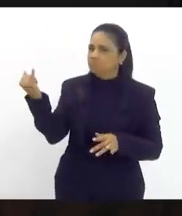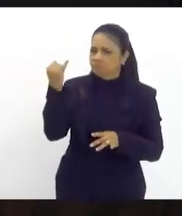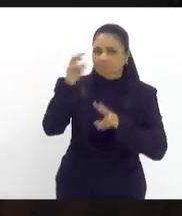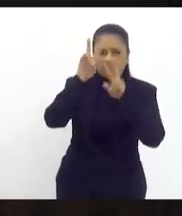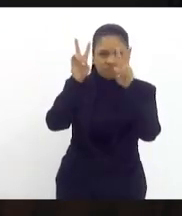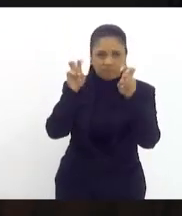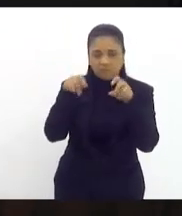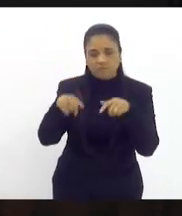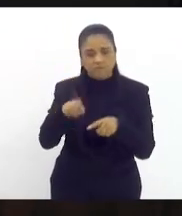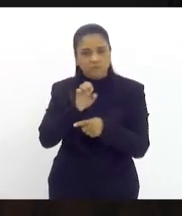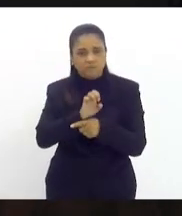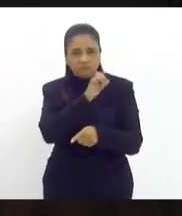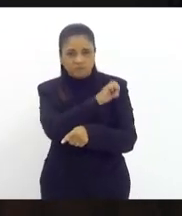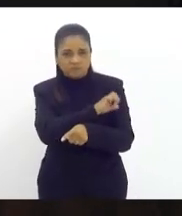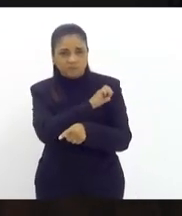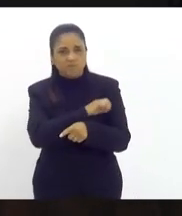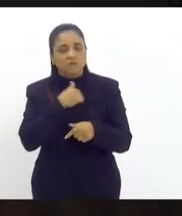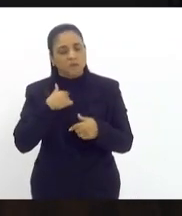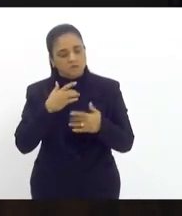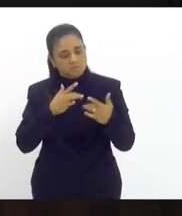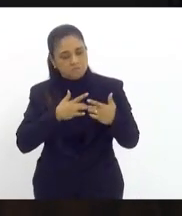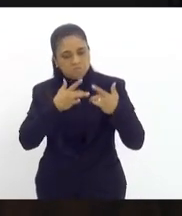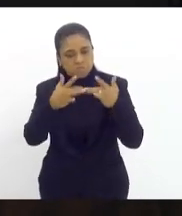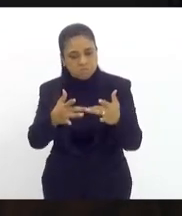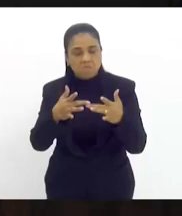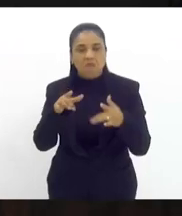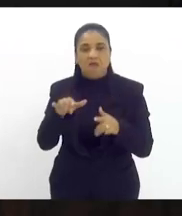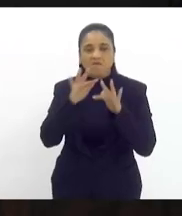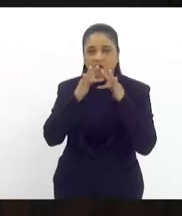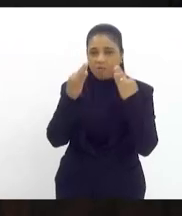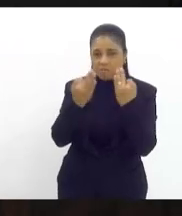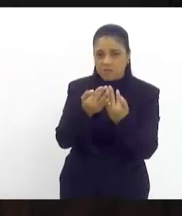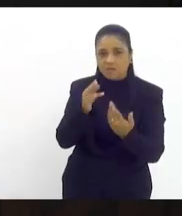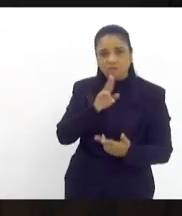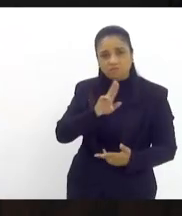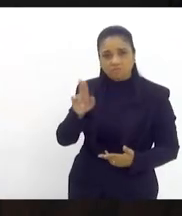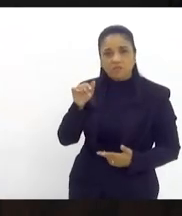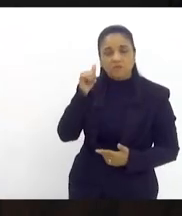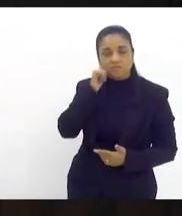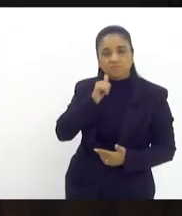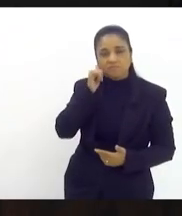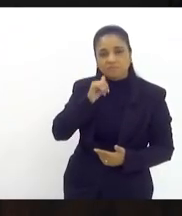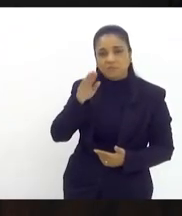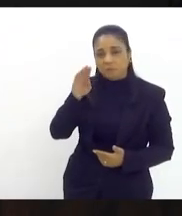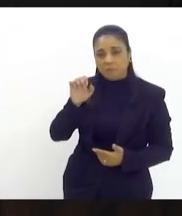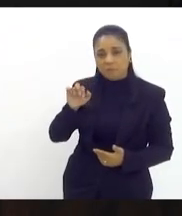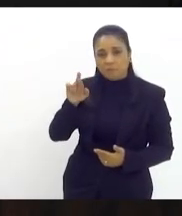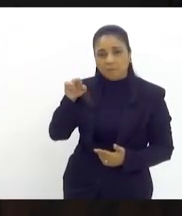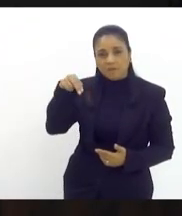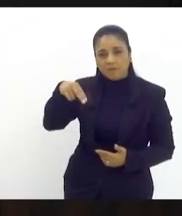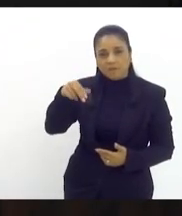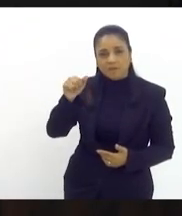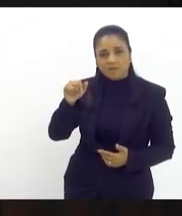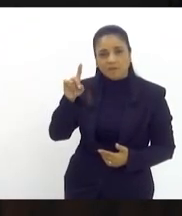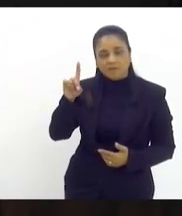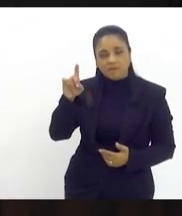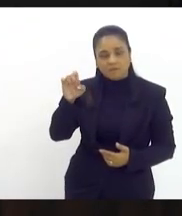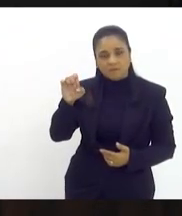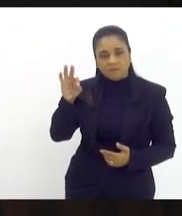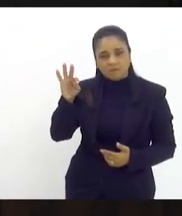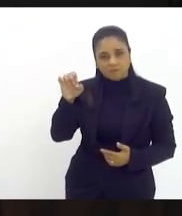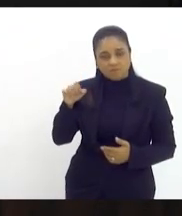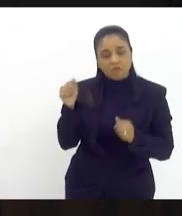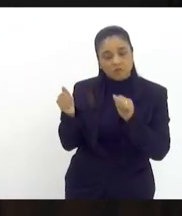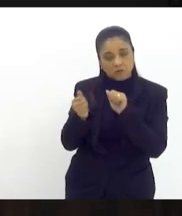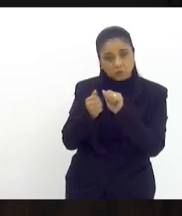deixar aqui a minha solidariedade a senhora a família da senhora Bernadette inclusive ela estava com uma